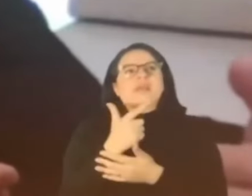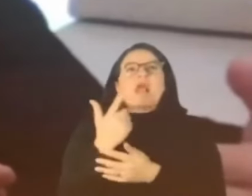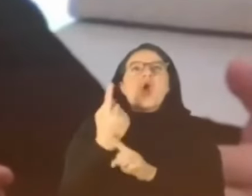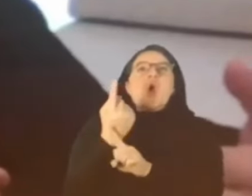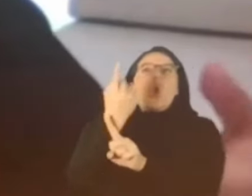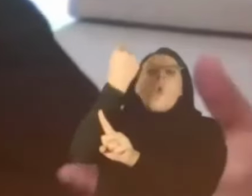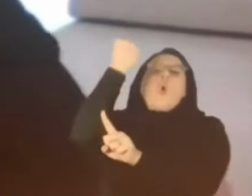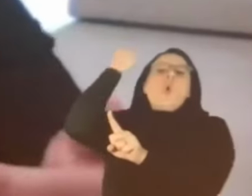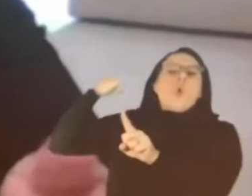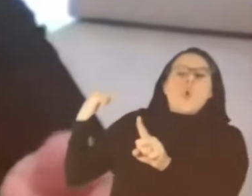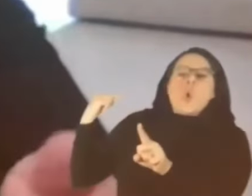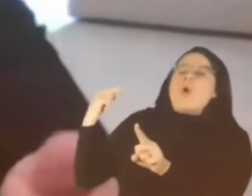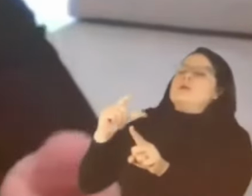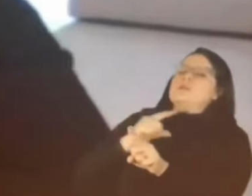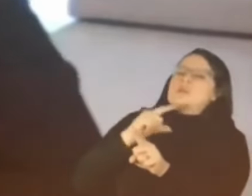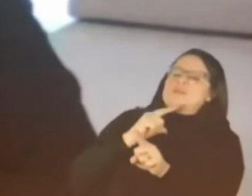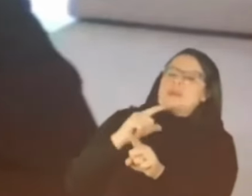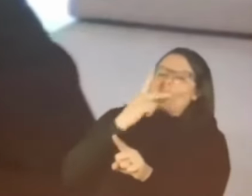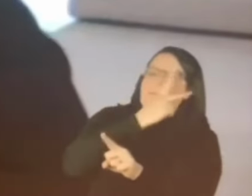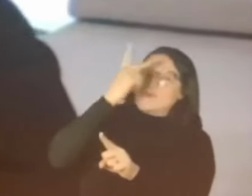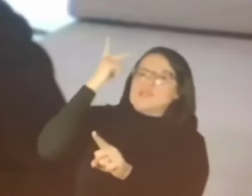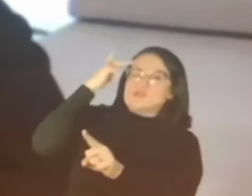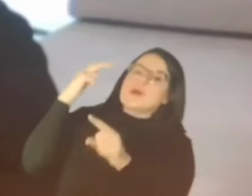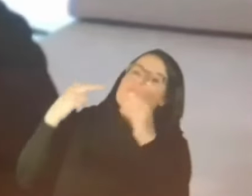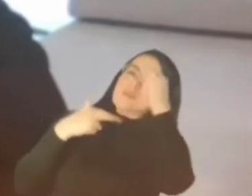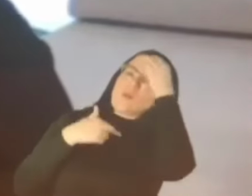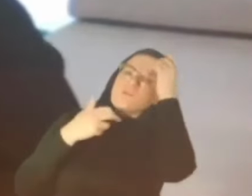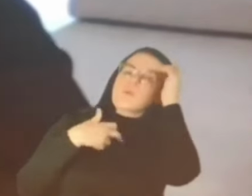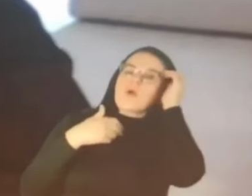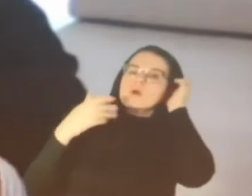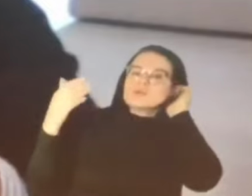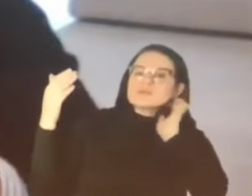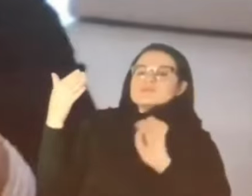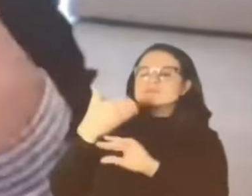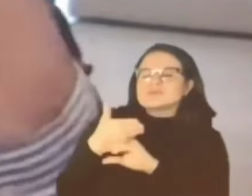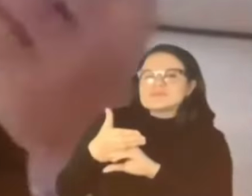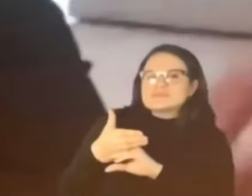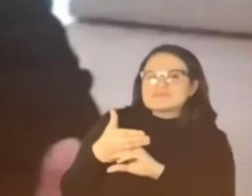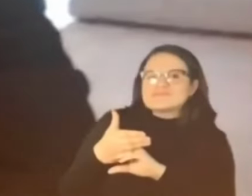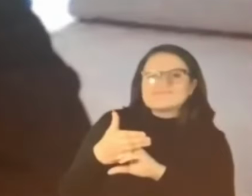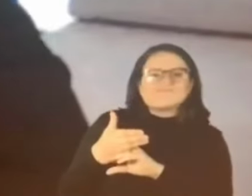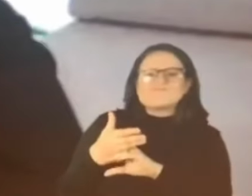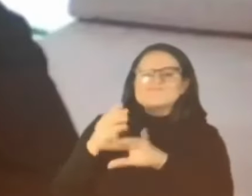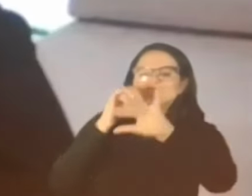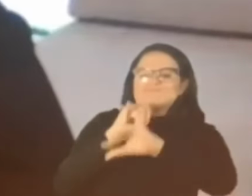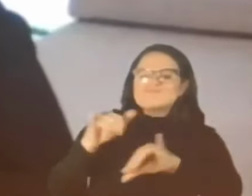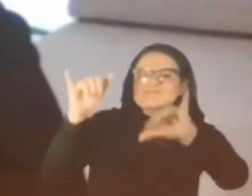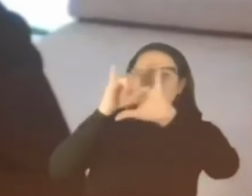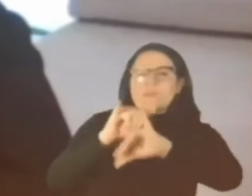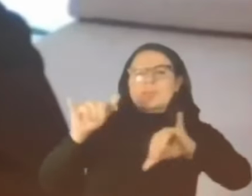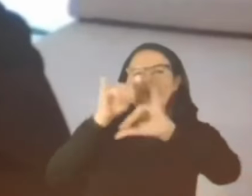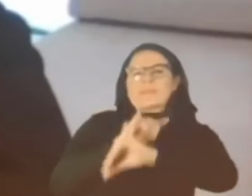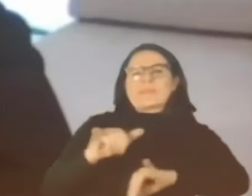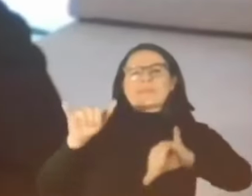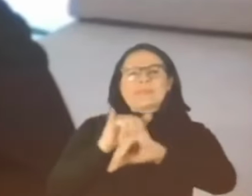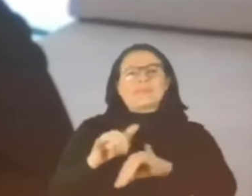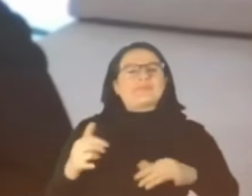próprias cortes que entenderam que o candidato não poderia se concorrer. E isso passa a ser dito e publicizado de uma forma sem